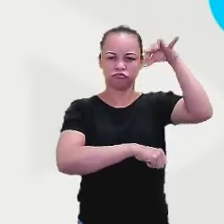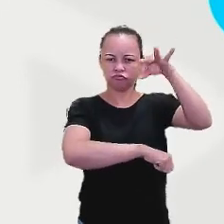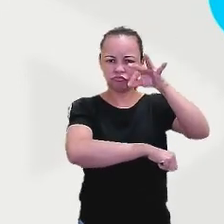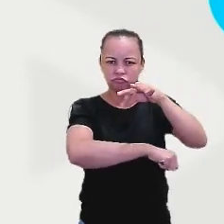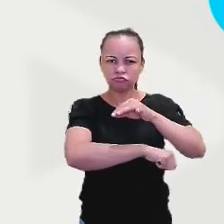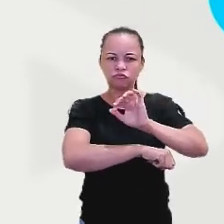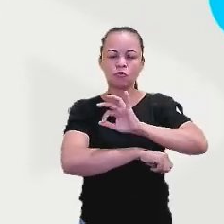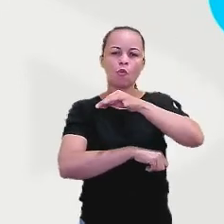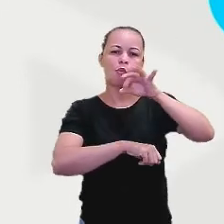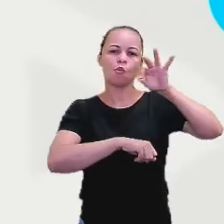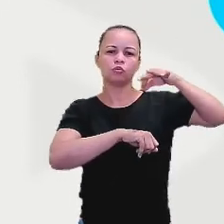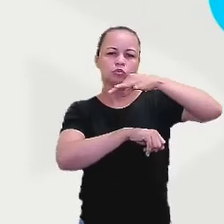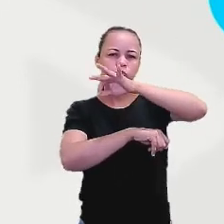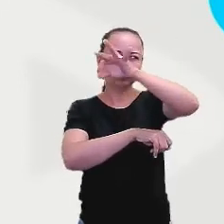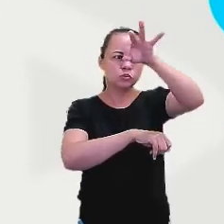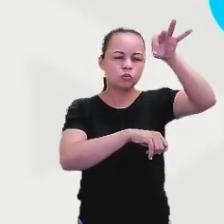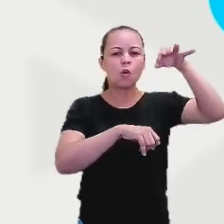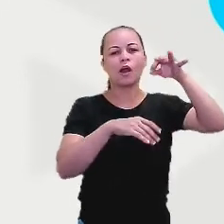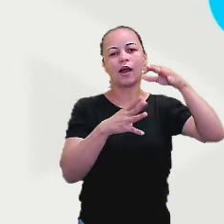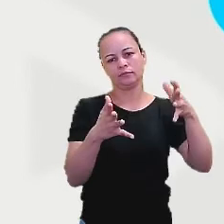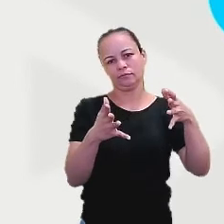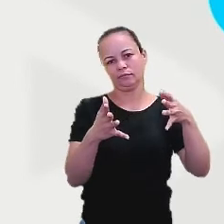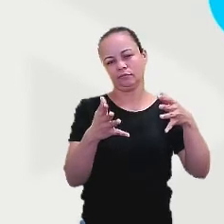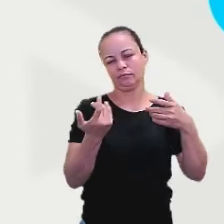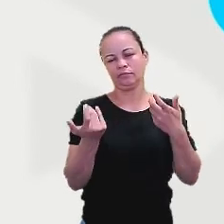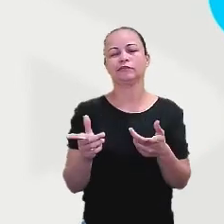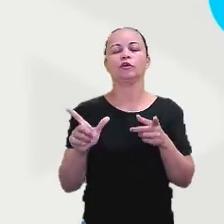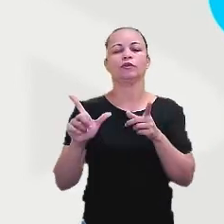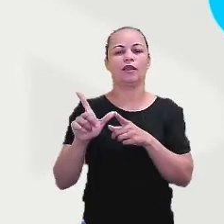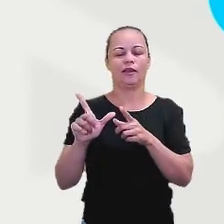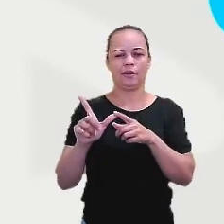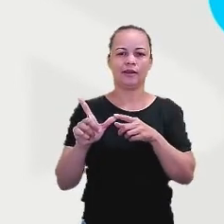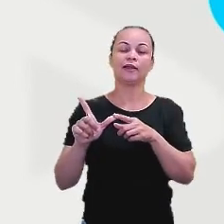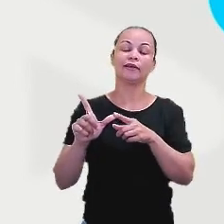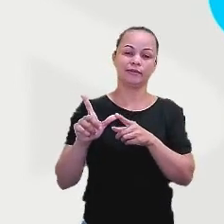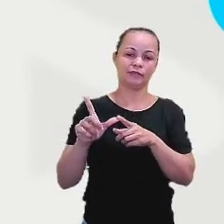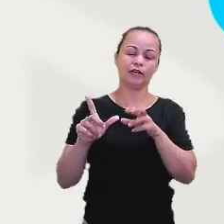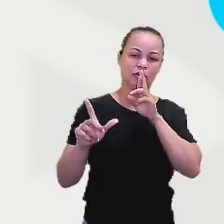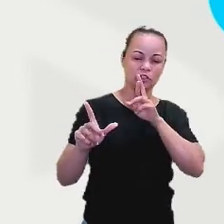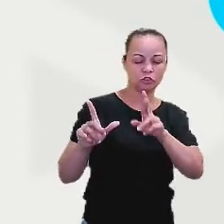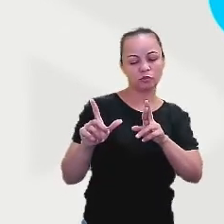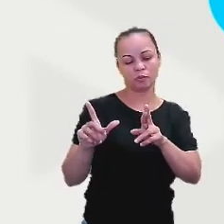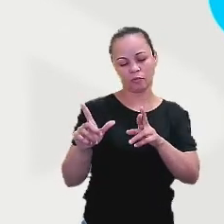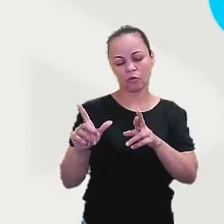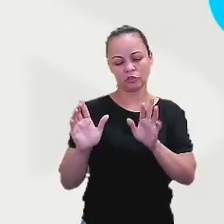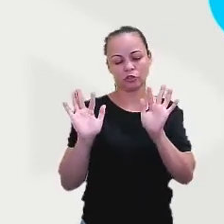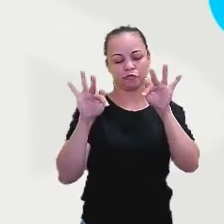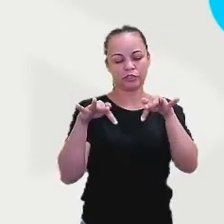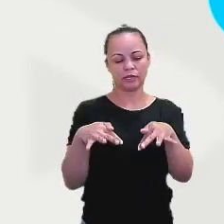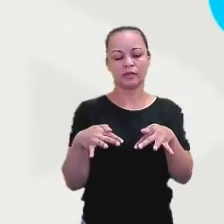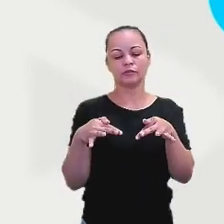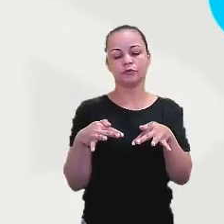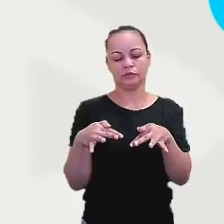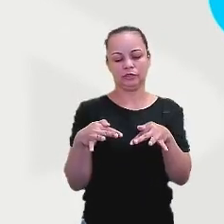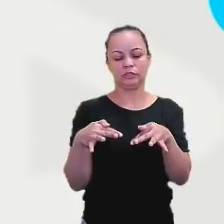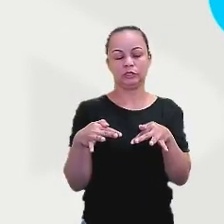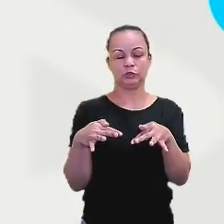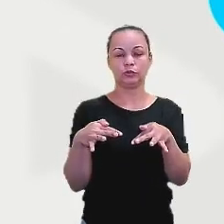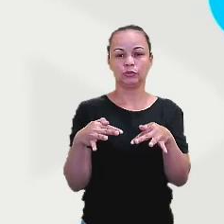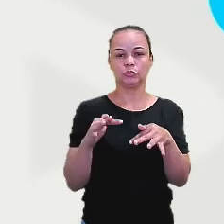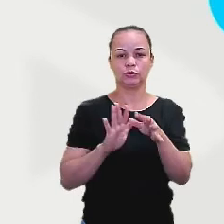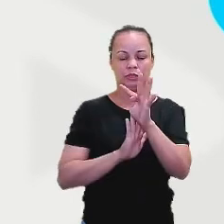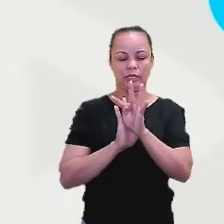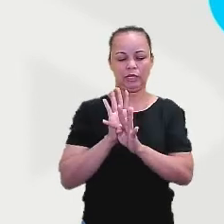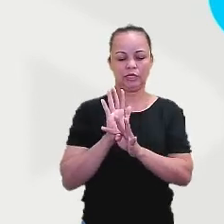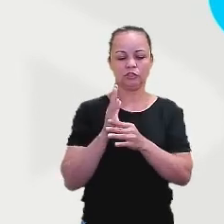Então, justamente, o traço de humor encontra-se nessa última resposta, lá no finalzinho do texto, porque podemos dizer que